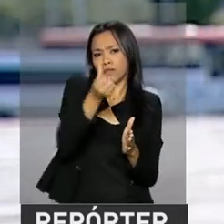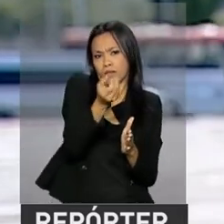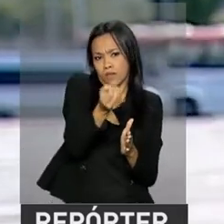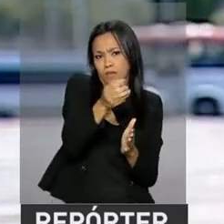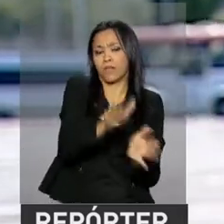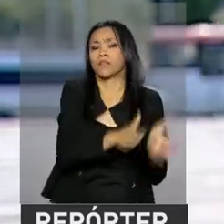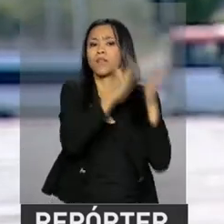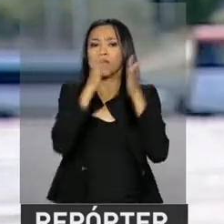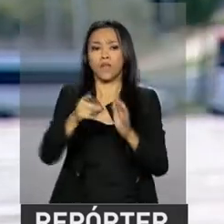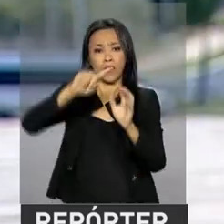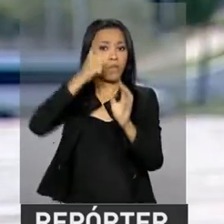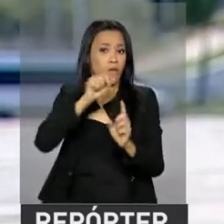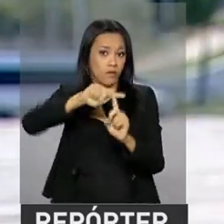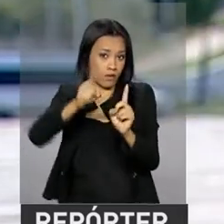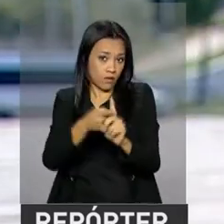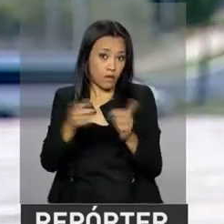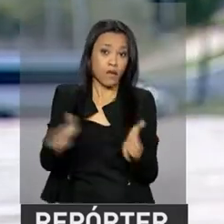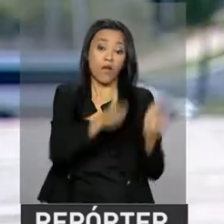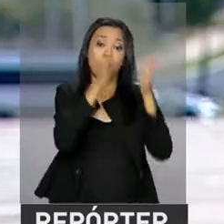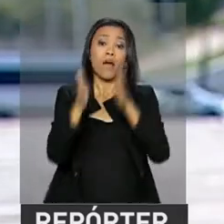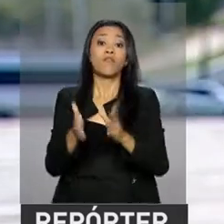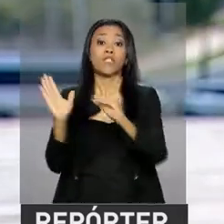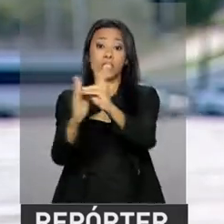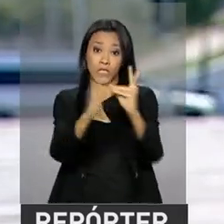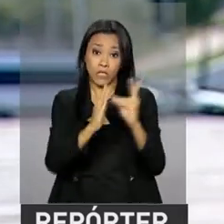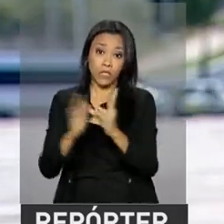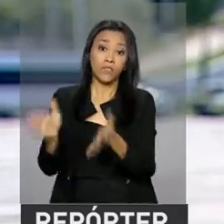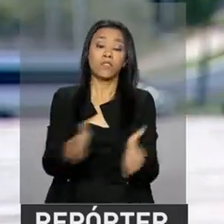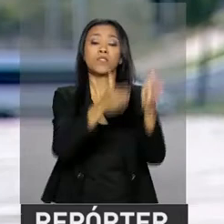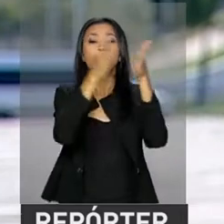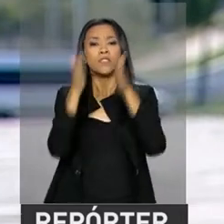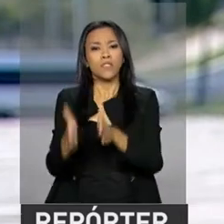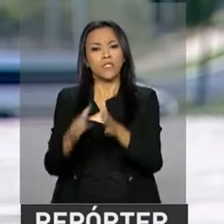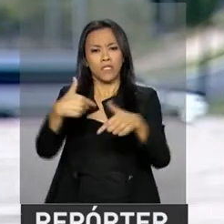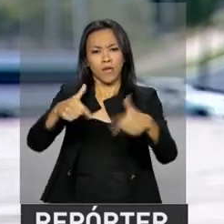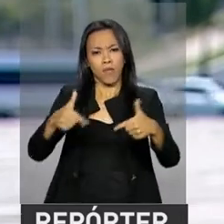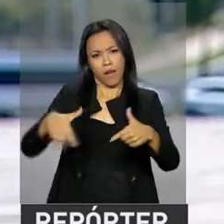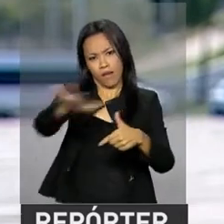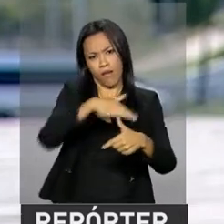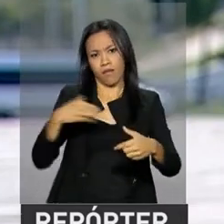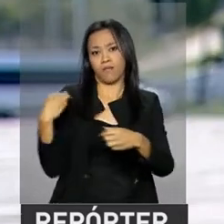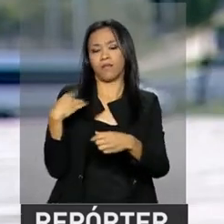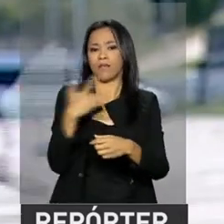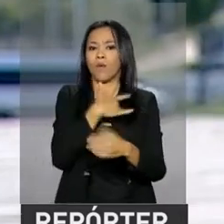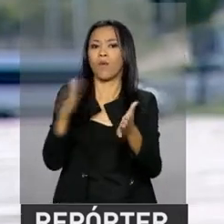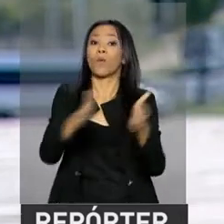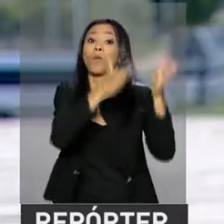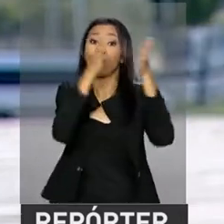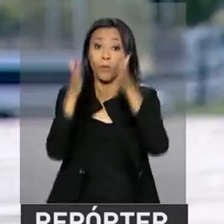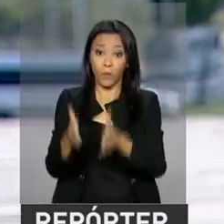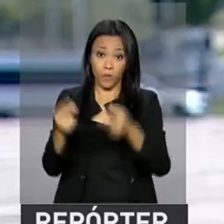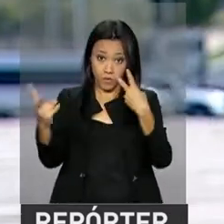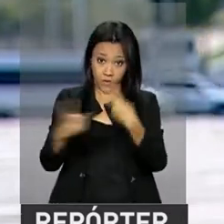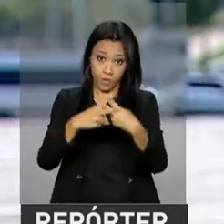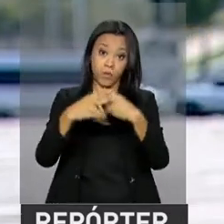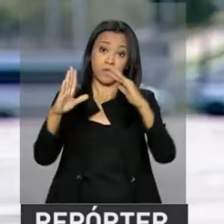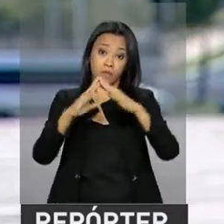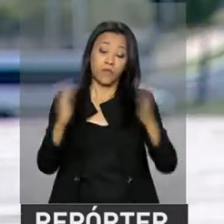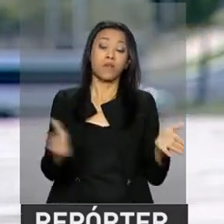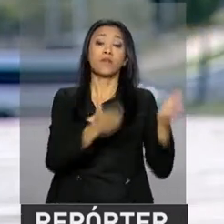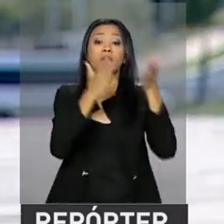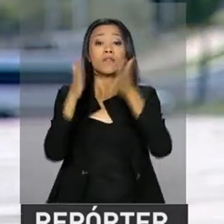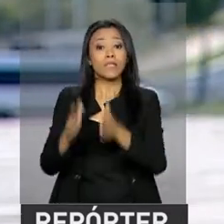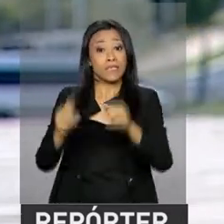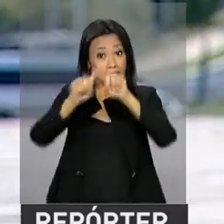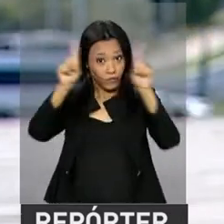gestantes povos indígenas trabalhadores de saúde população privada de liberdade funcionários do